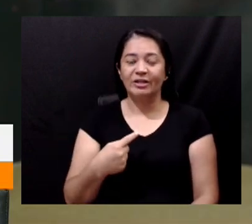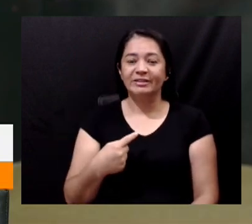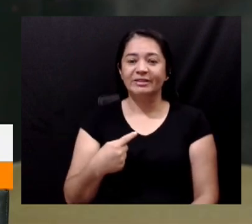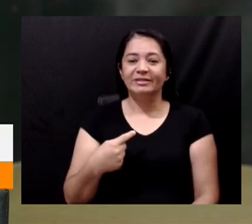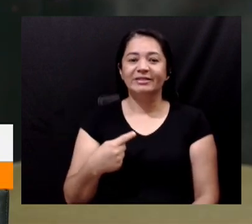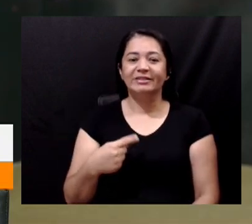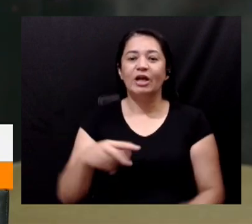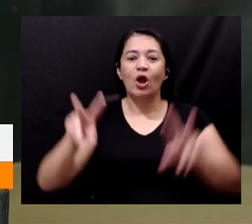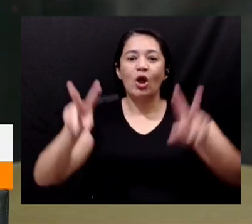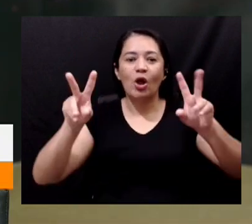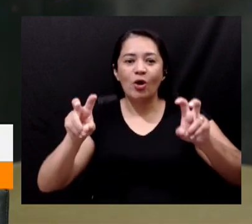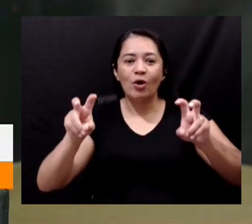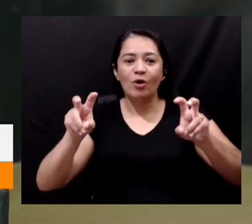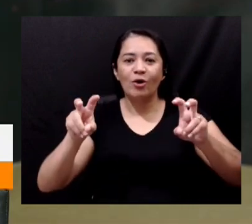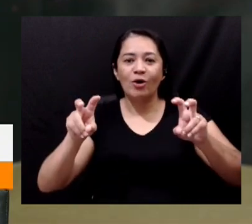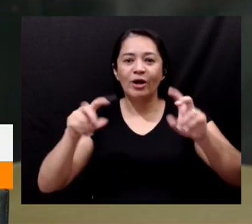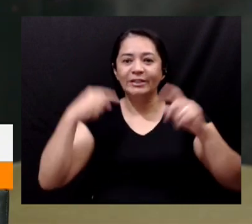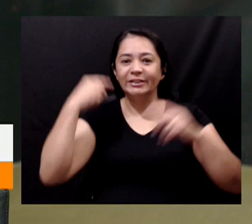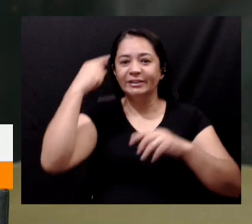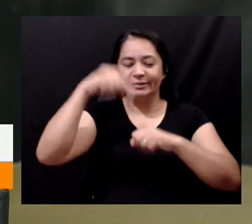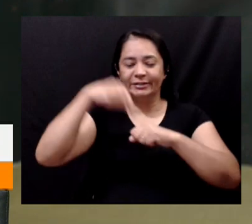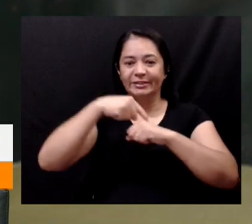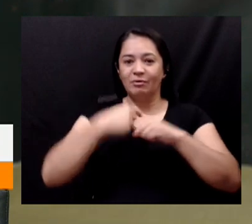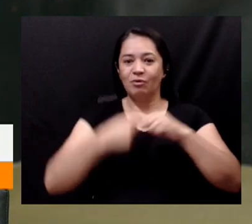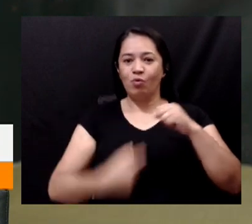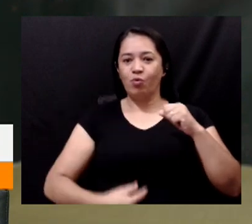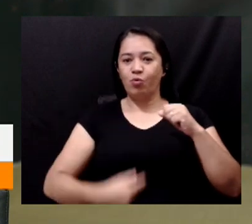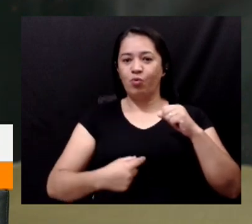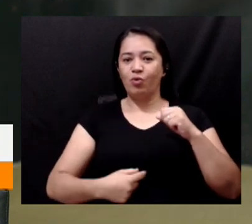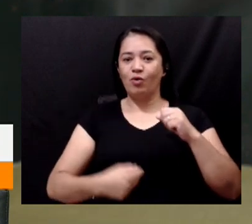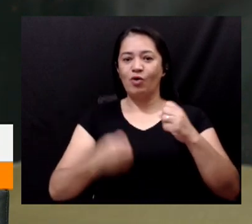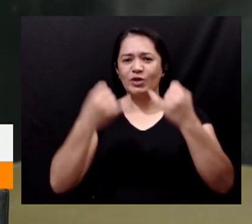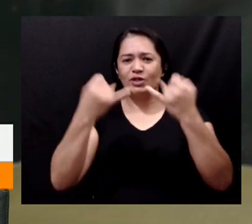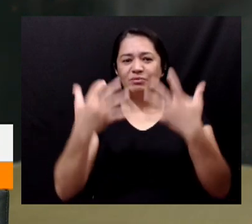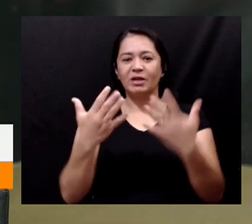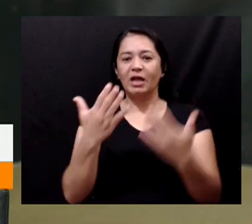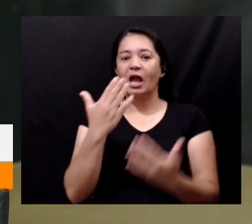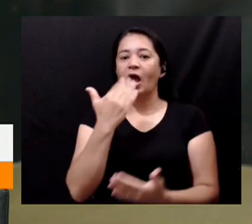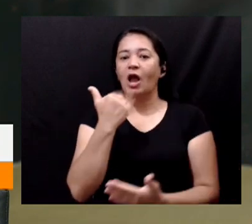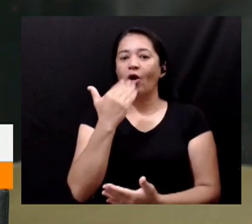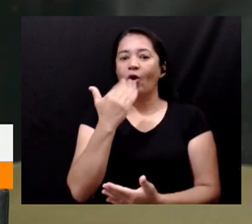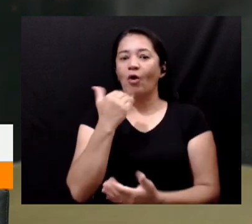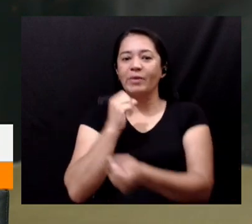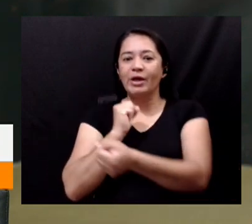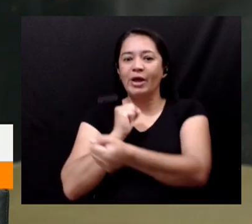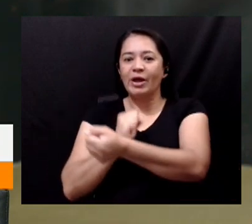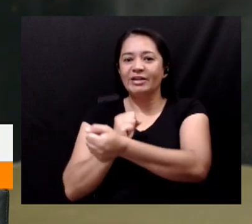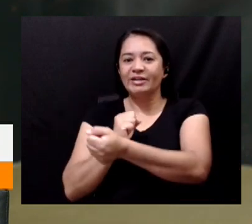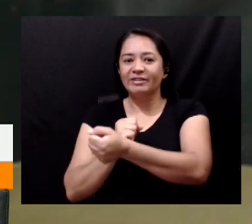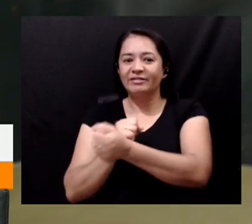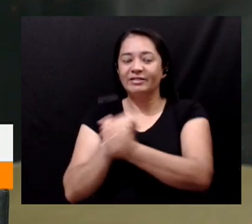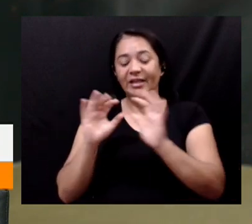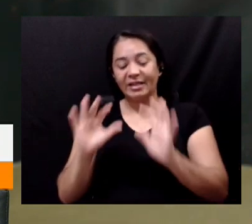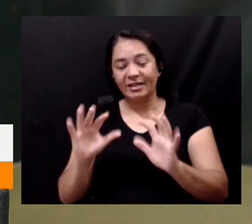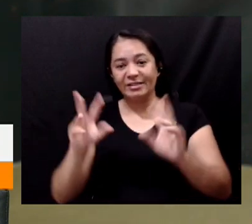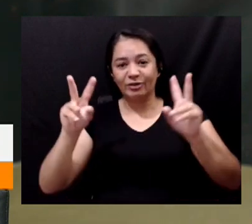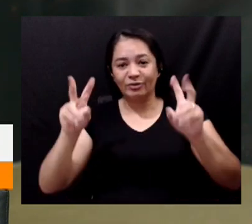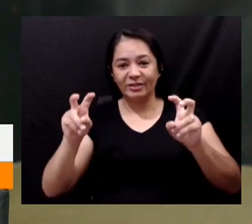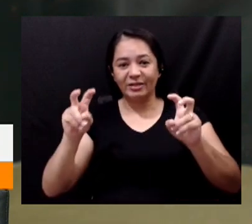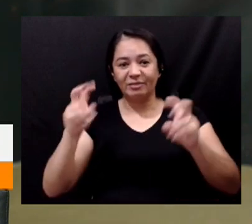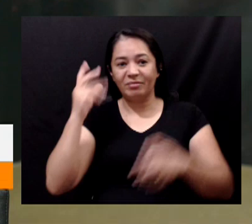estômago. Nós vamos falar dos alimentos, os alimentos que viciam. Esse é o tema do nosso bate-papo que